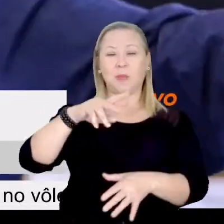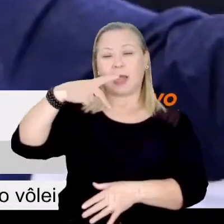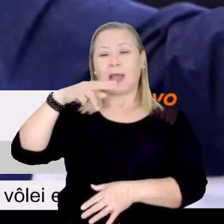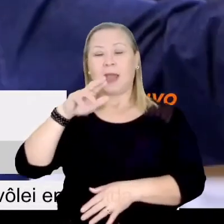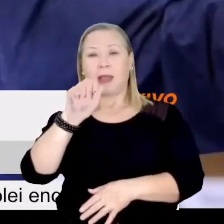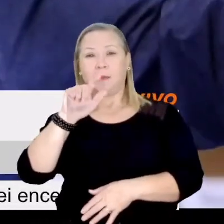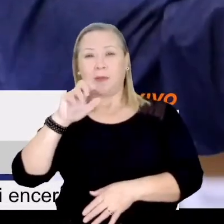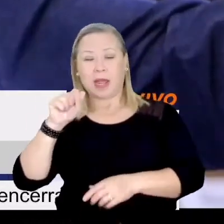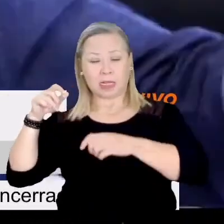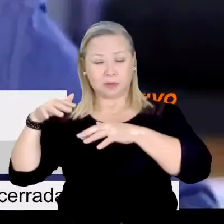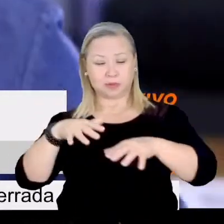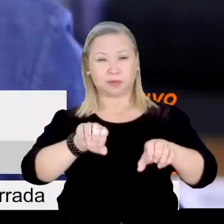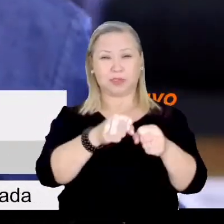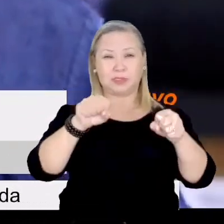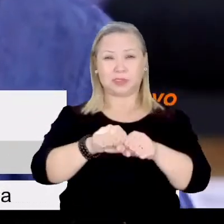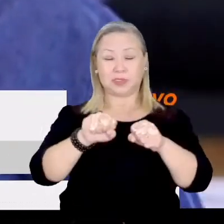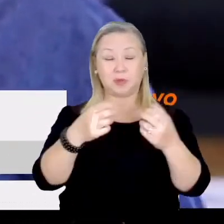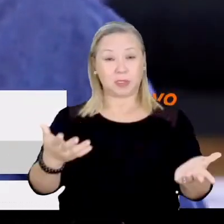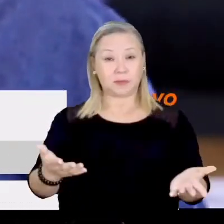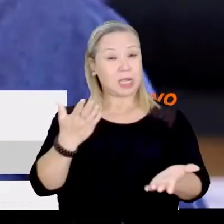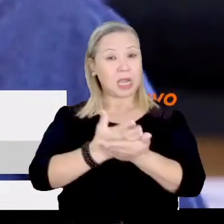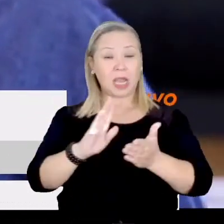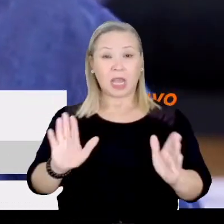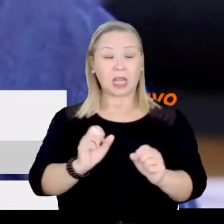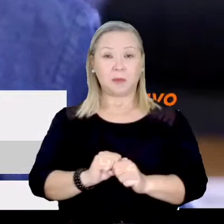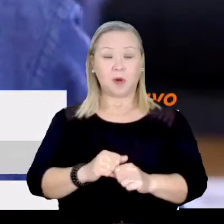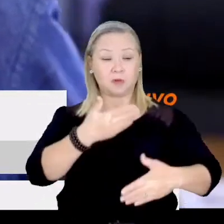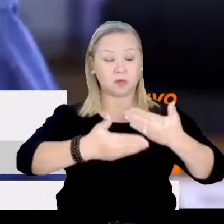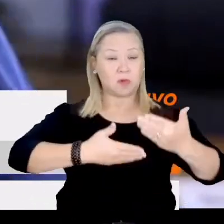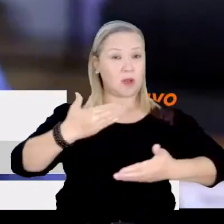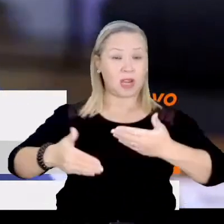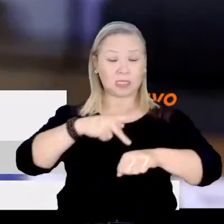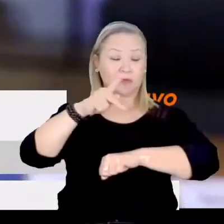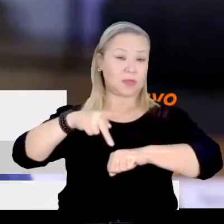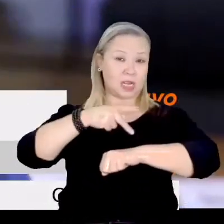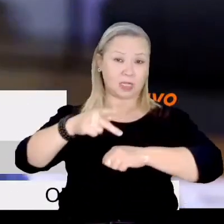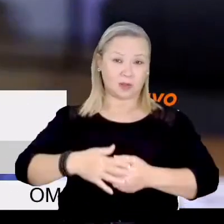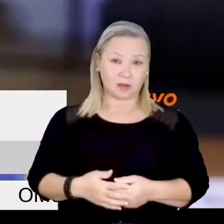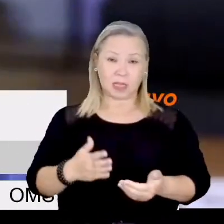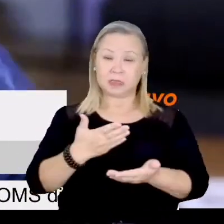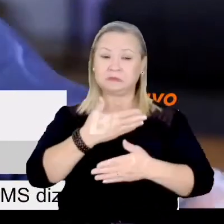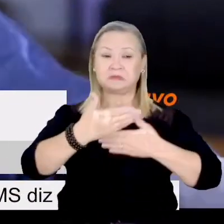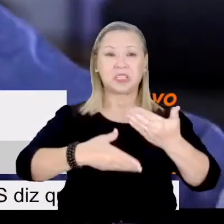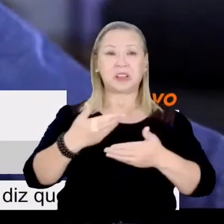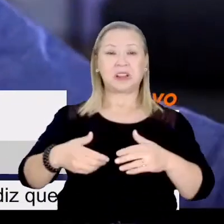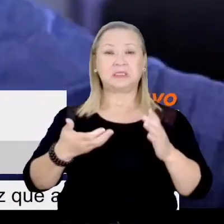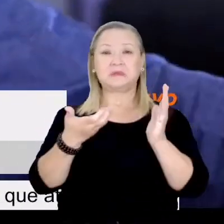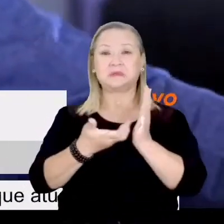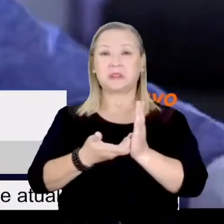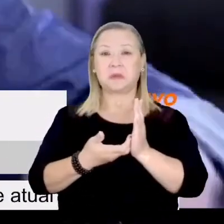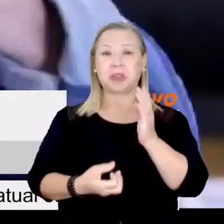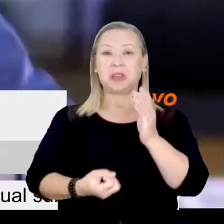com a Suprema Corte e com o Poder Judiciário. Ele destruiu a relação com a Câmara. Criou seu orçamento